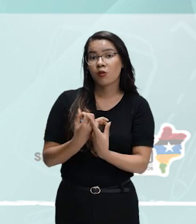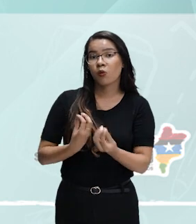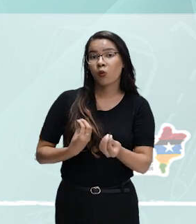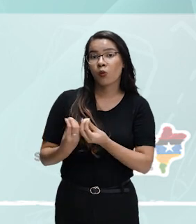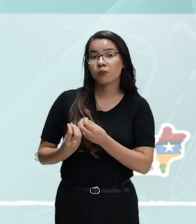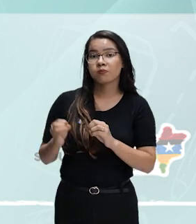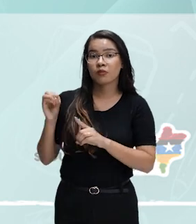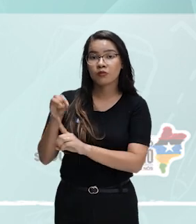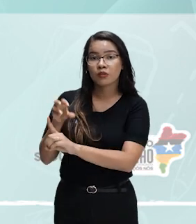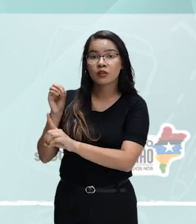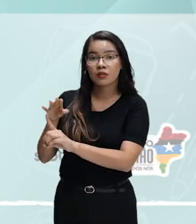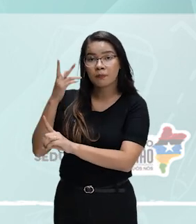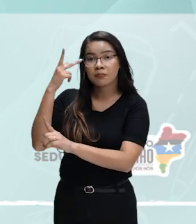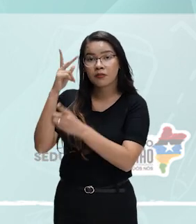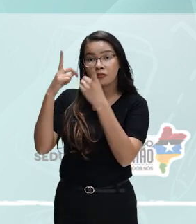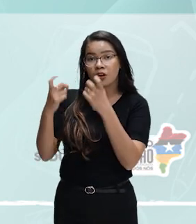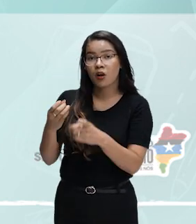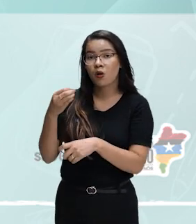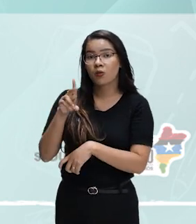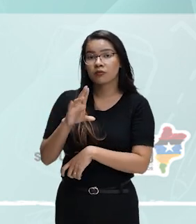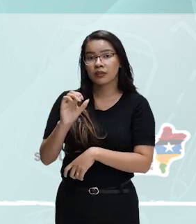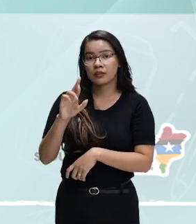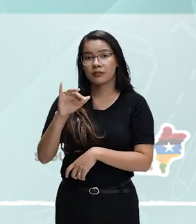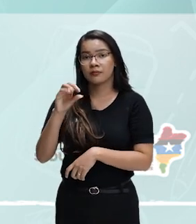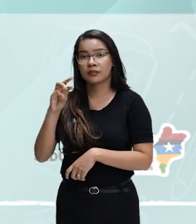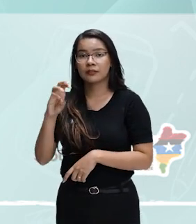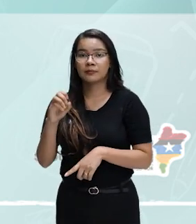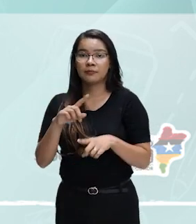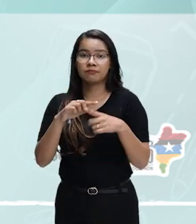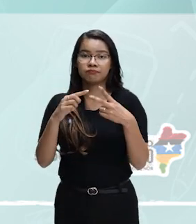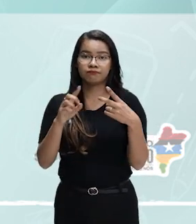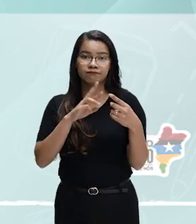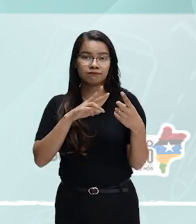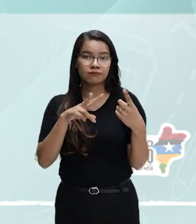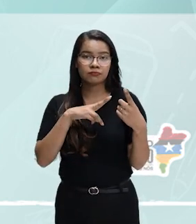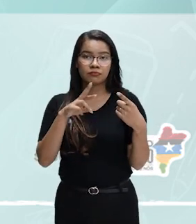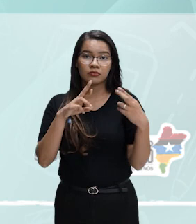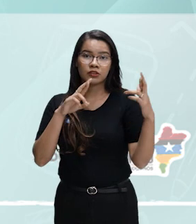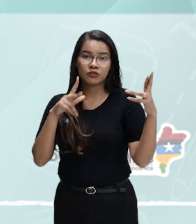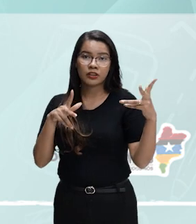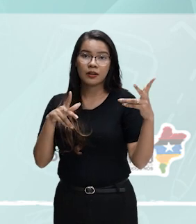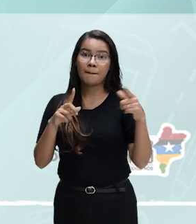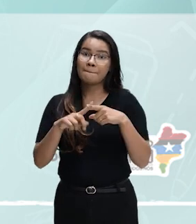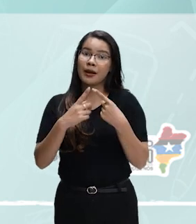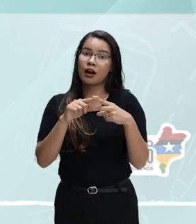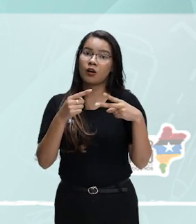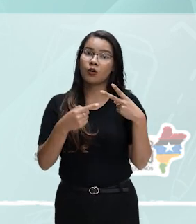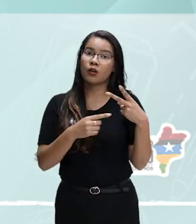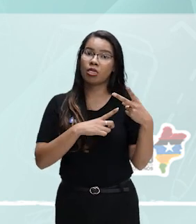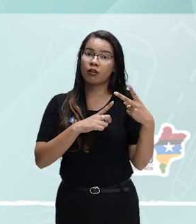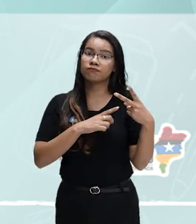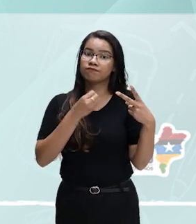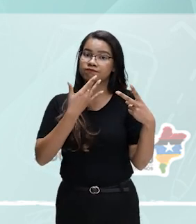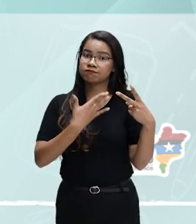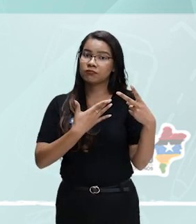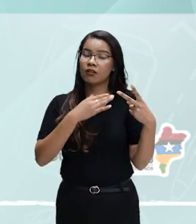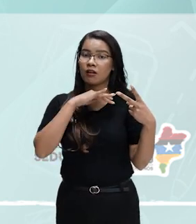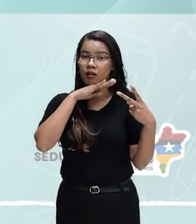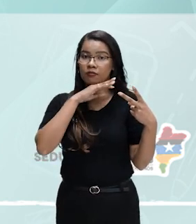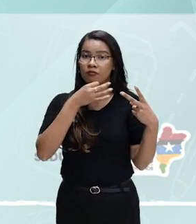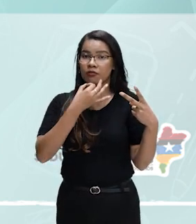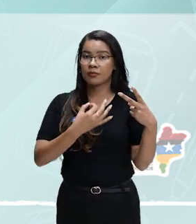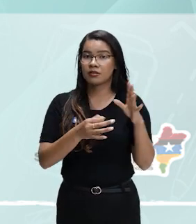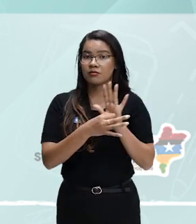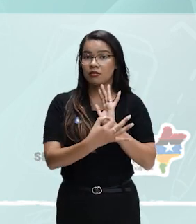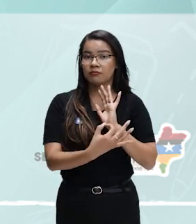motivadora para essa violência ou criminalidade. São perspectivas distintas, ambas têm a sua coerência e validade.